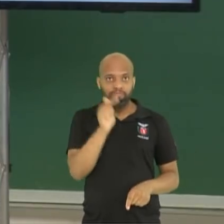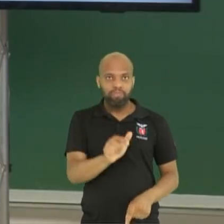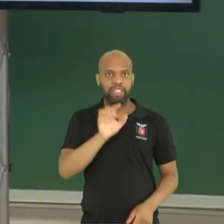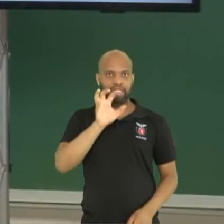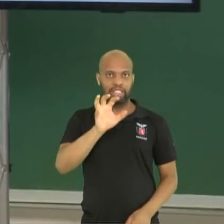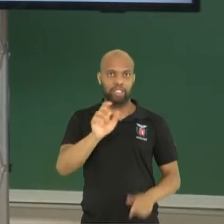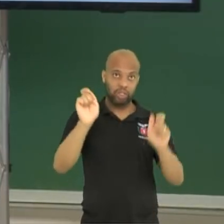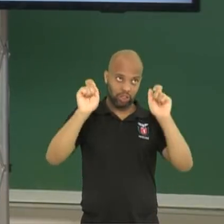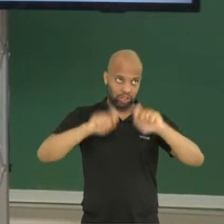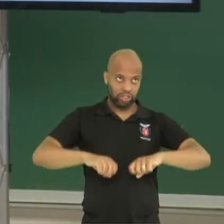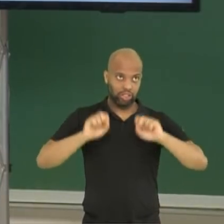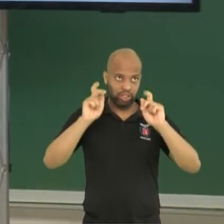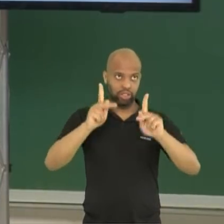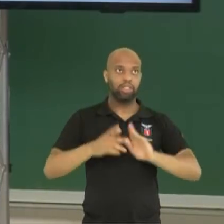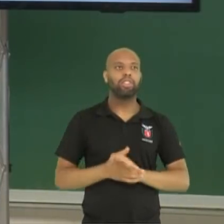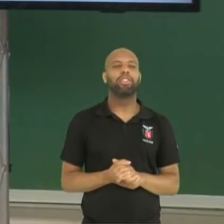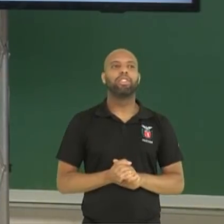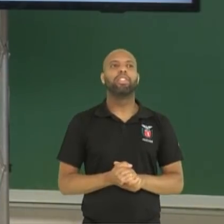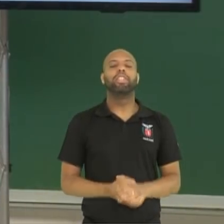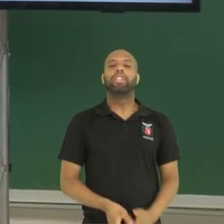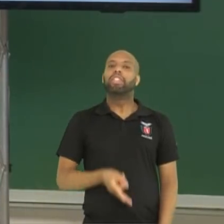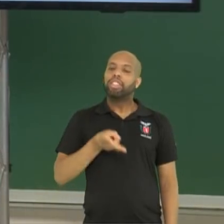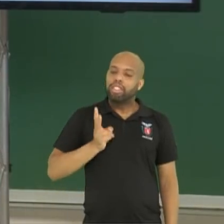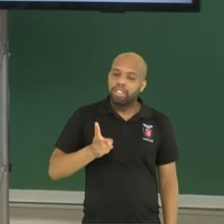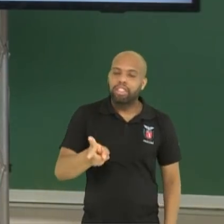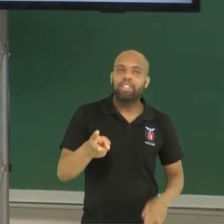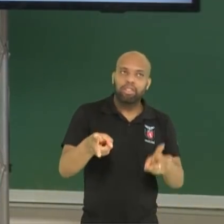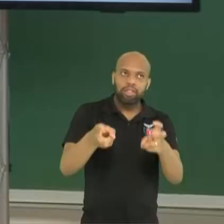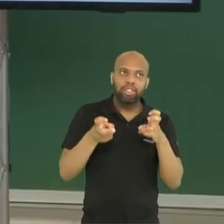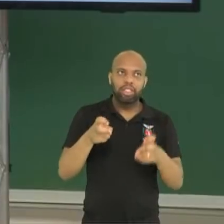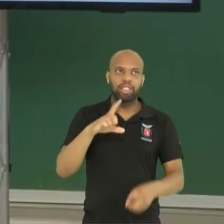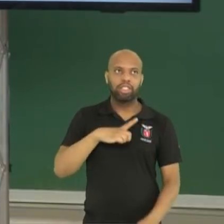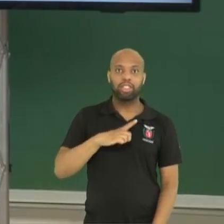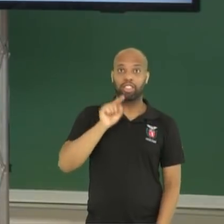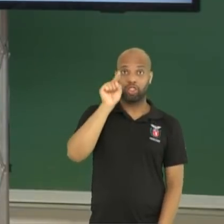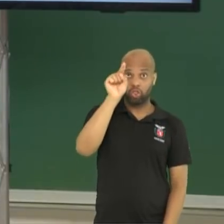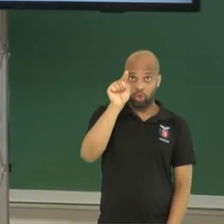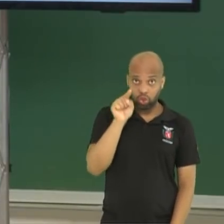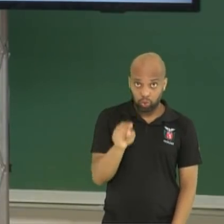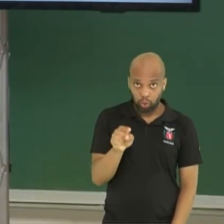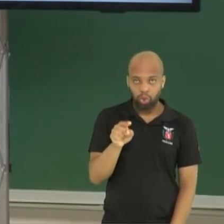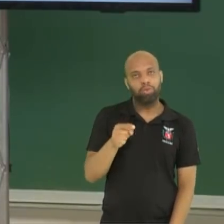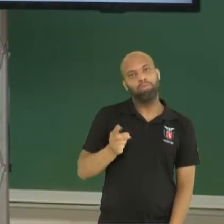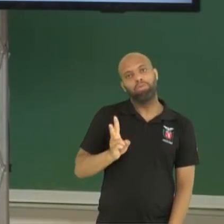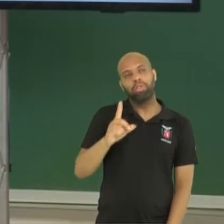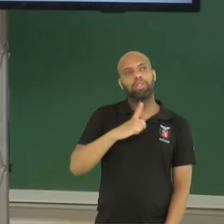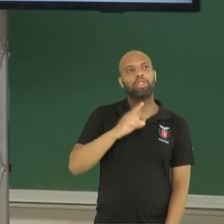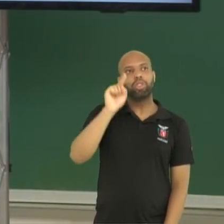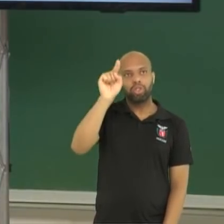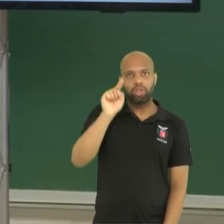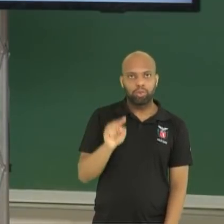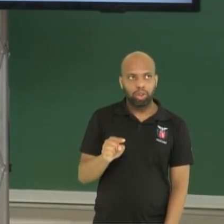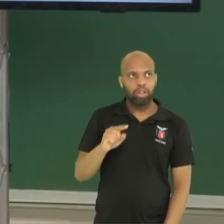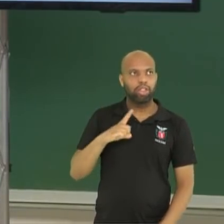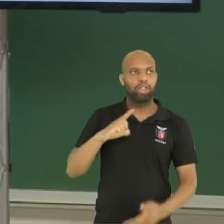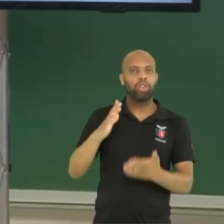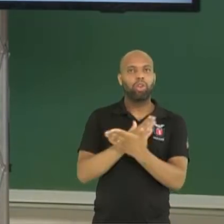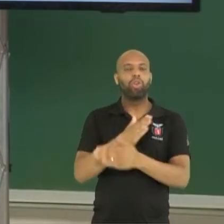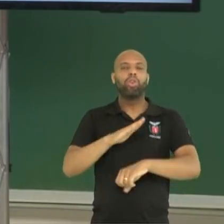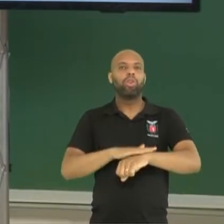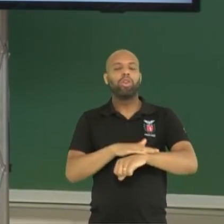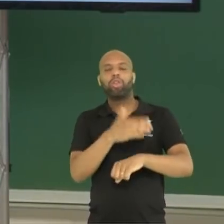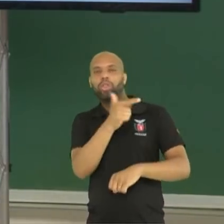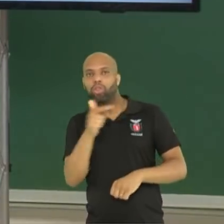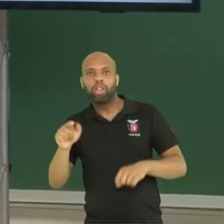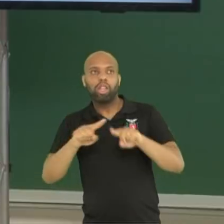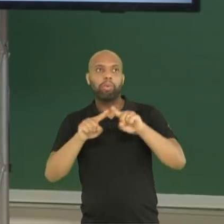isso fosse possível, tá bom? Então, sempre observe, 2 pontos, geralmente tem os 2 pontos, em alguns momentos não tem,